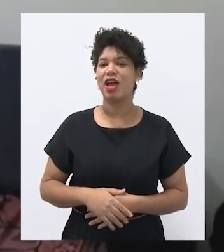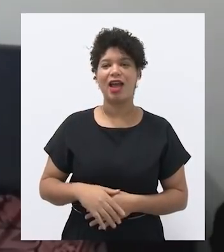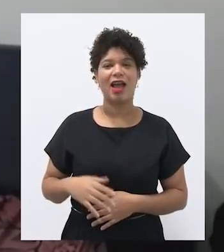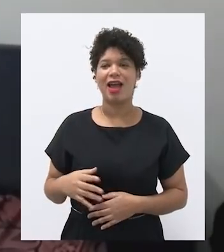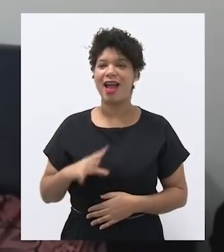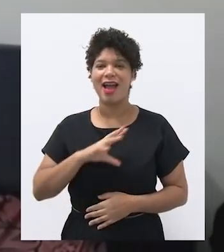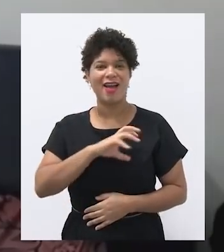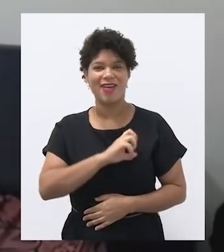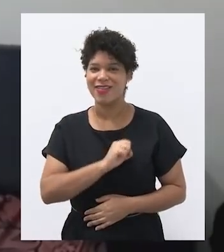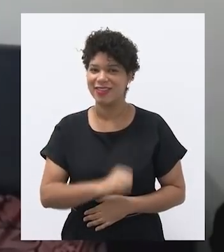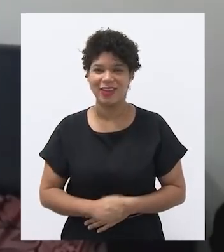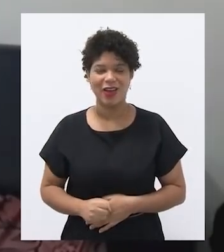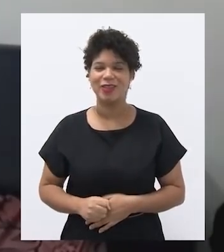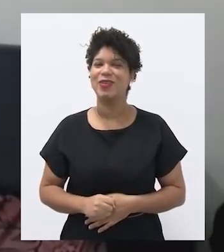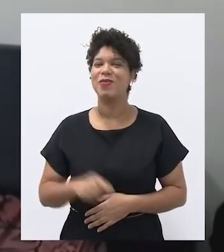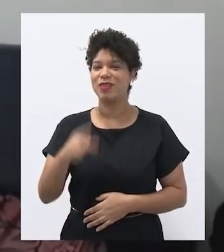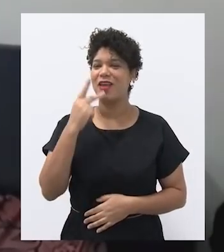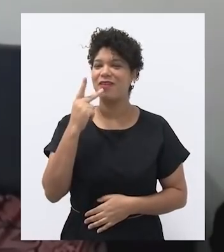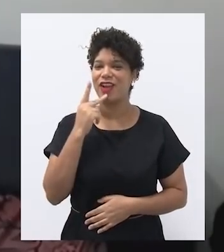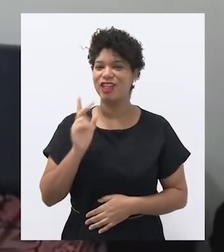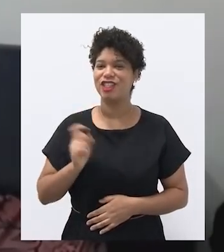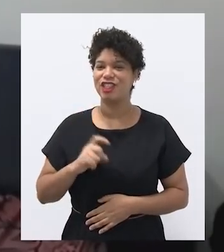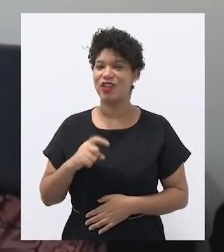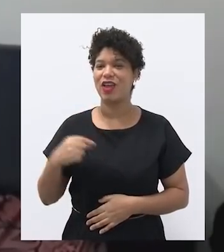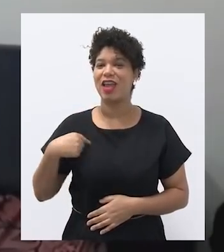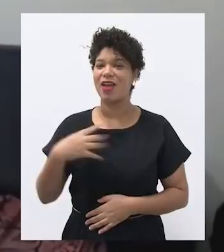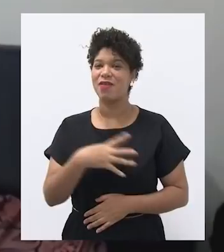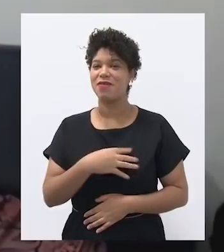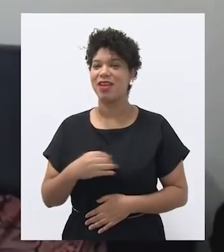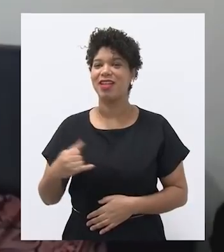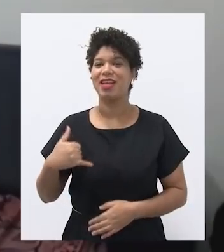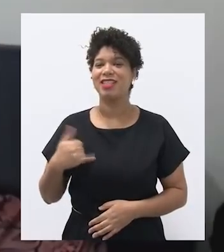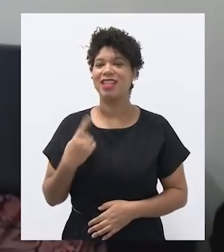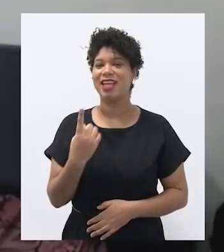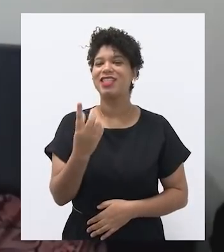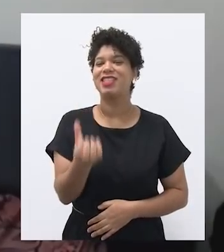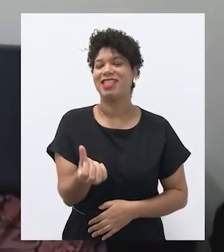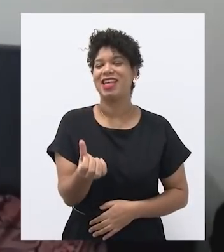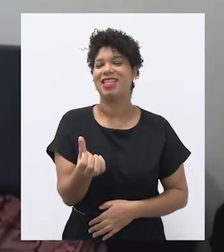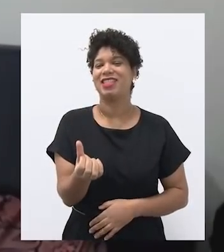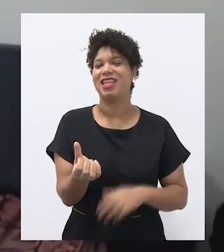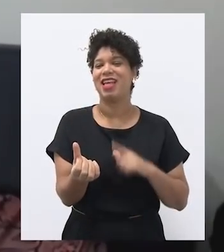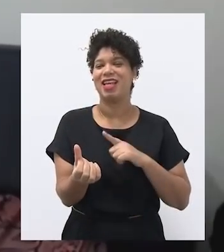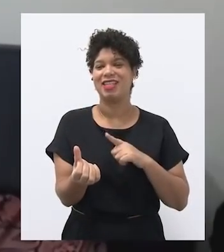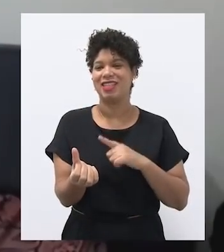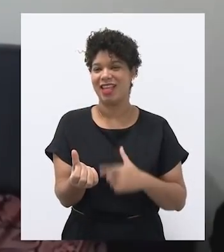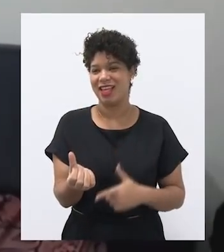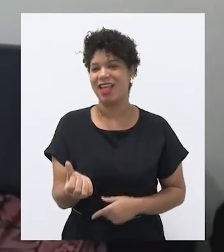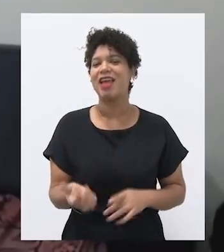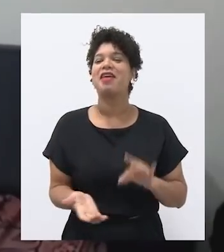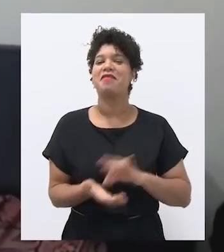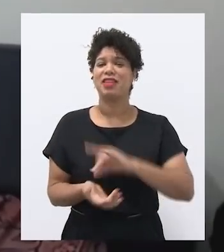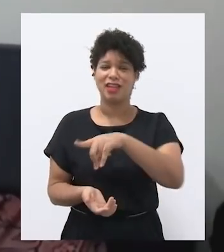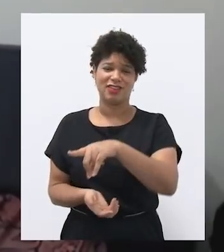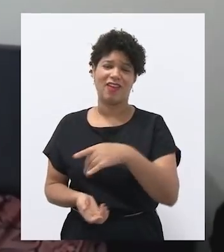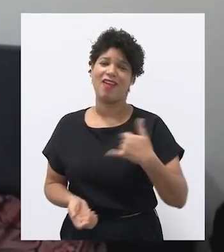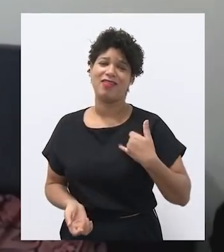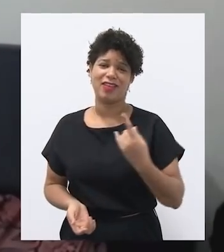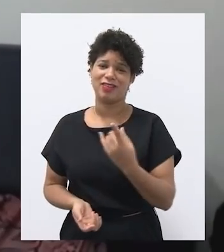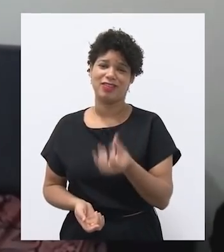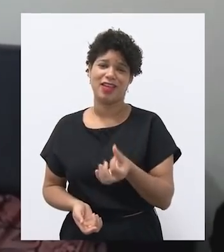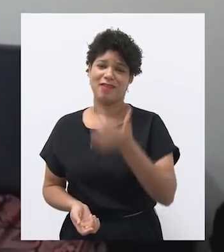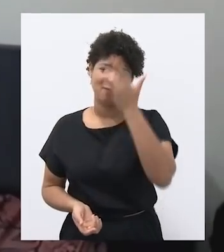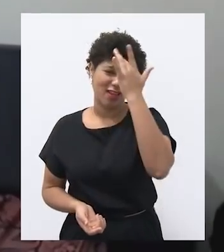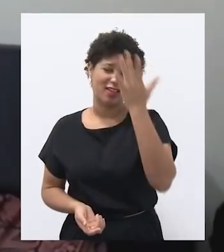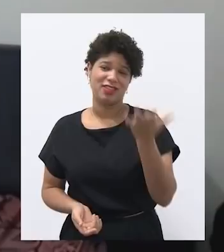o TikTok. Eu tenho um filho de 6 anos aqui, é muito mais fácil para ele mesmo, né?